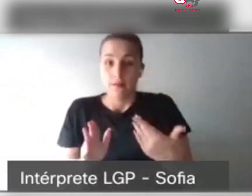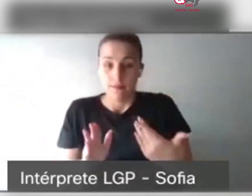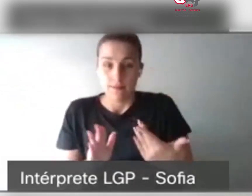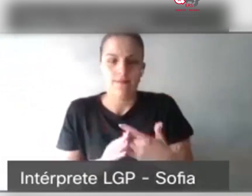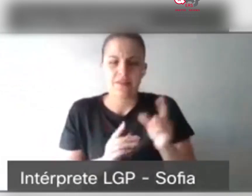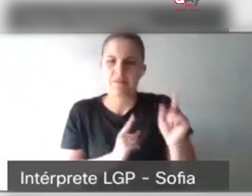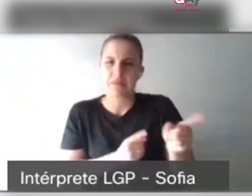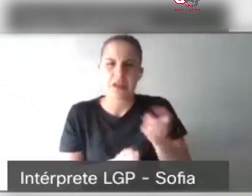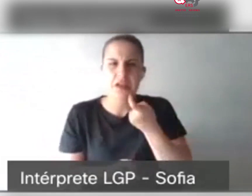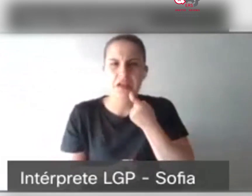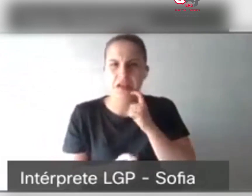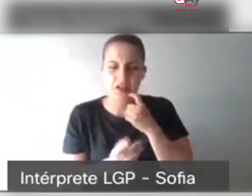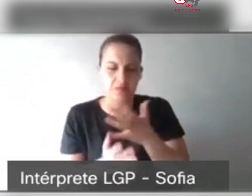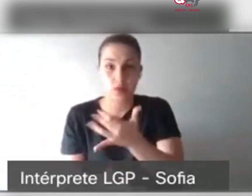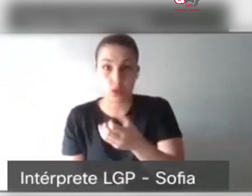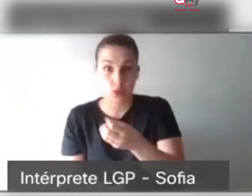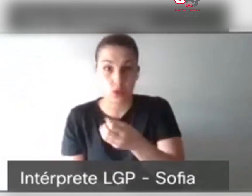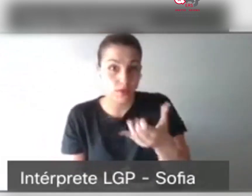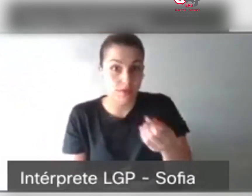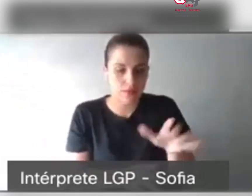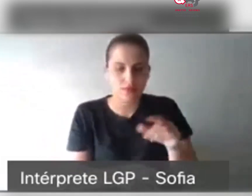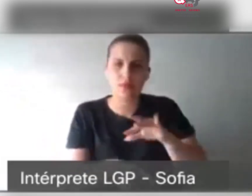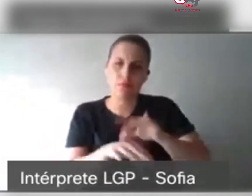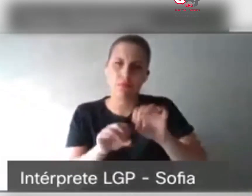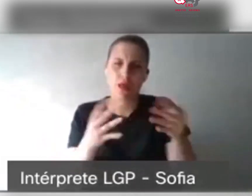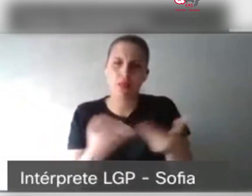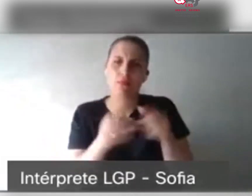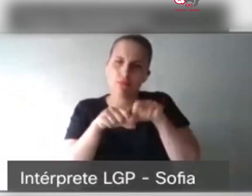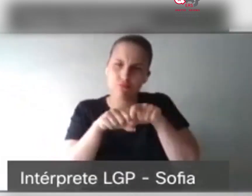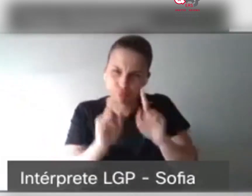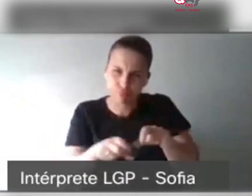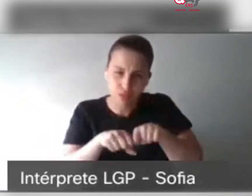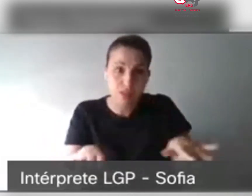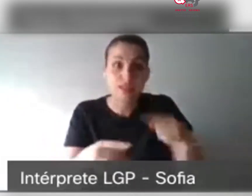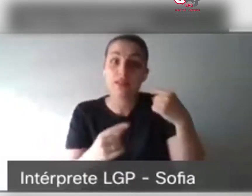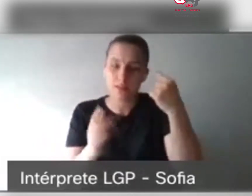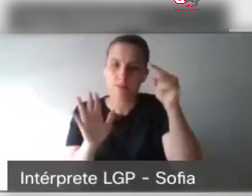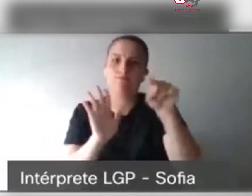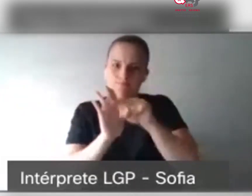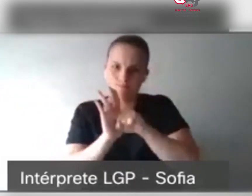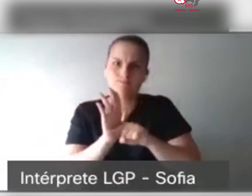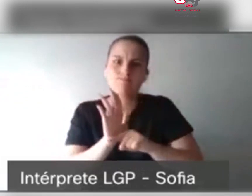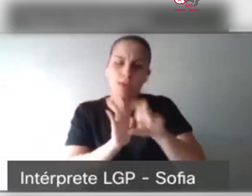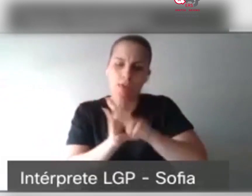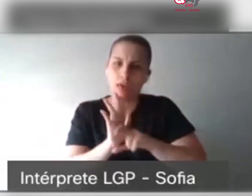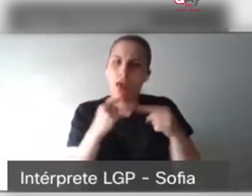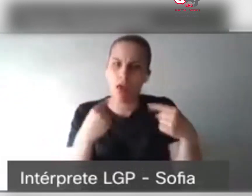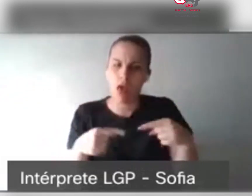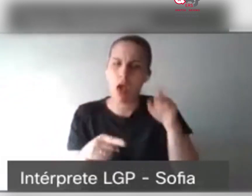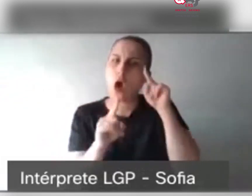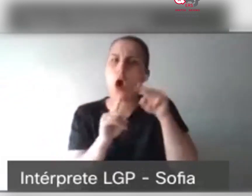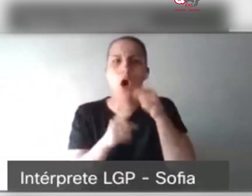em março, abril de 2020, quando começa a pandemia e existem instruções concretas para limitar totalmente a